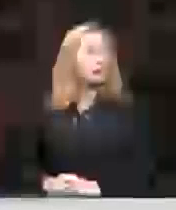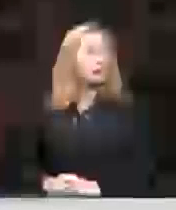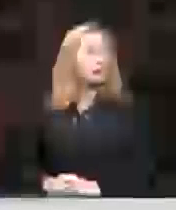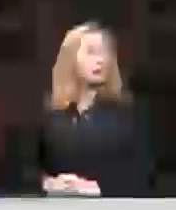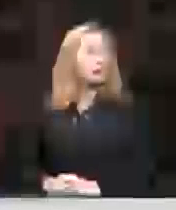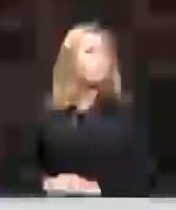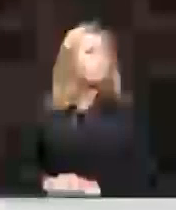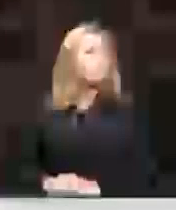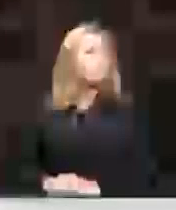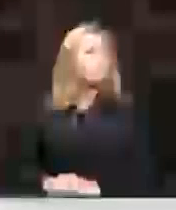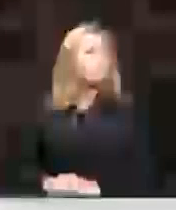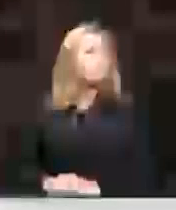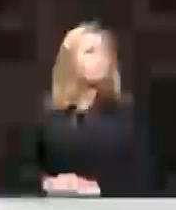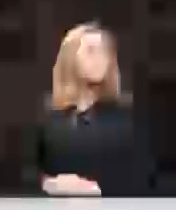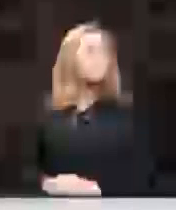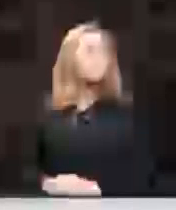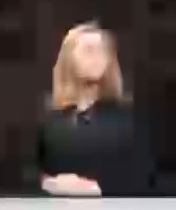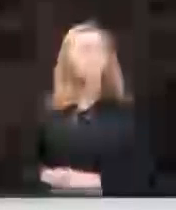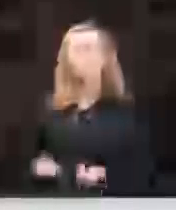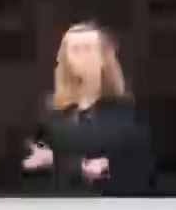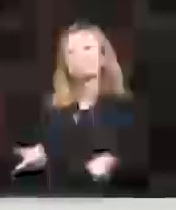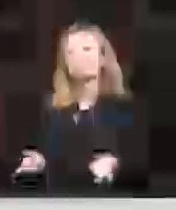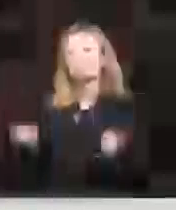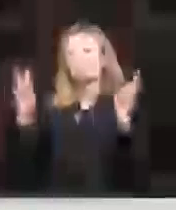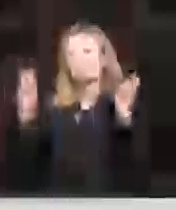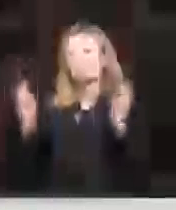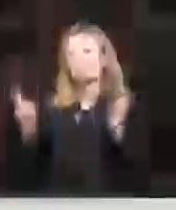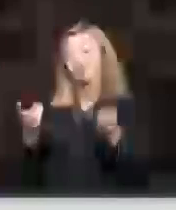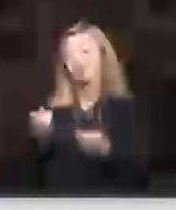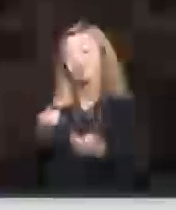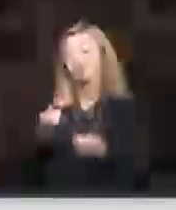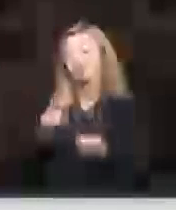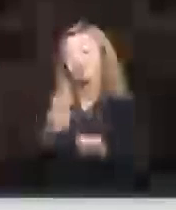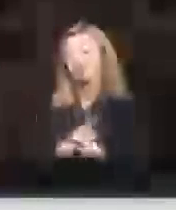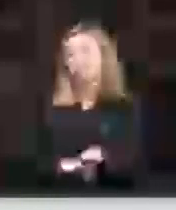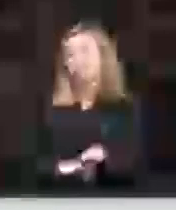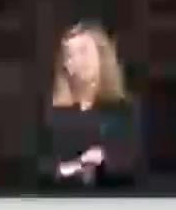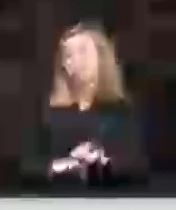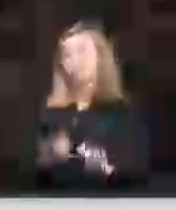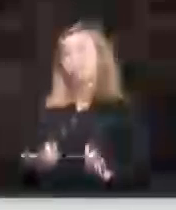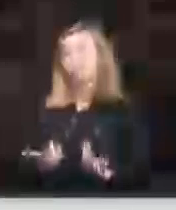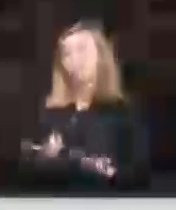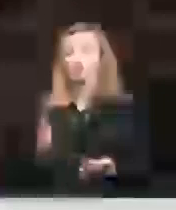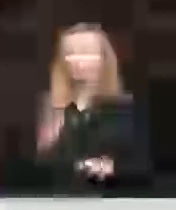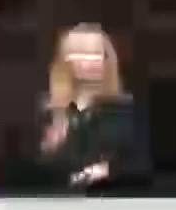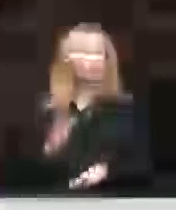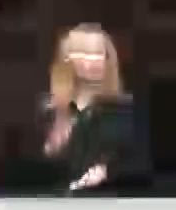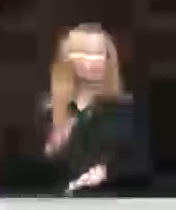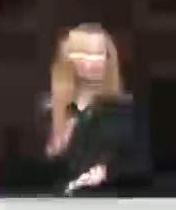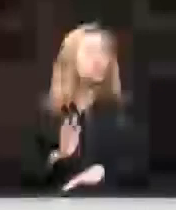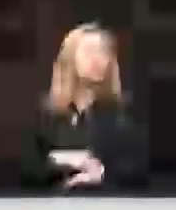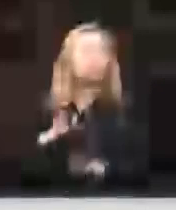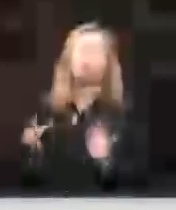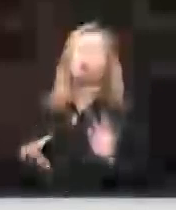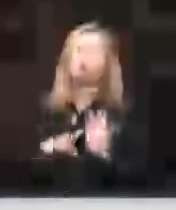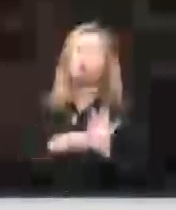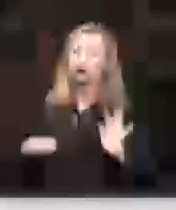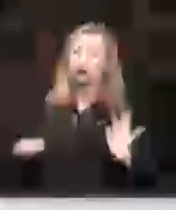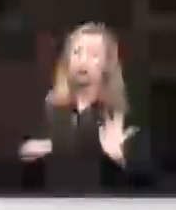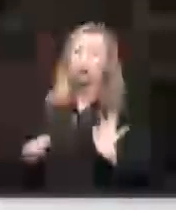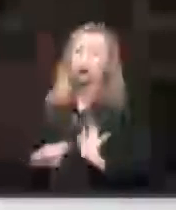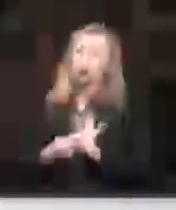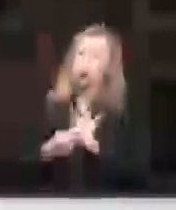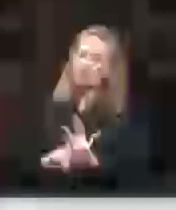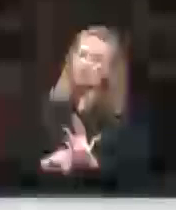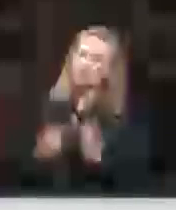É uma situação tão dramática que quanto mais esse modelo de Estado mínimo vai dando errado,